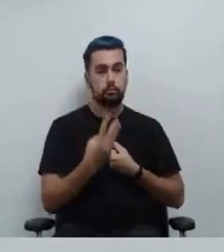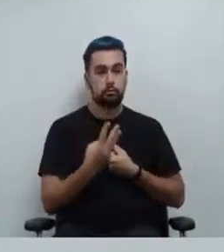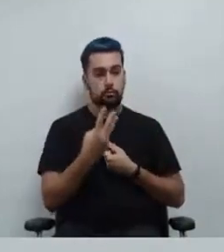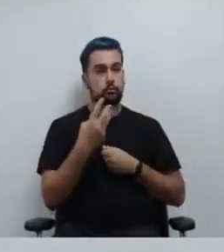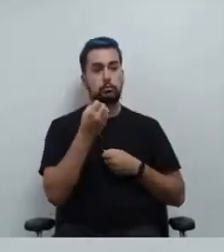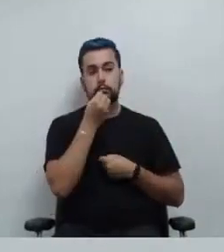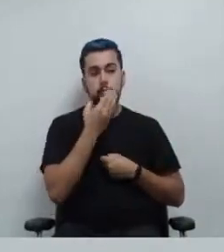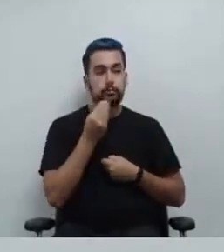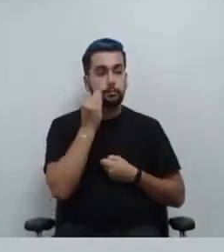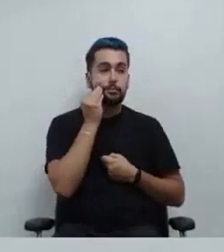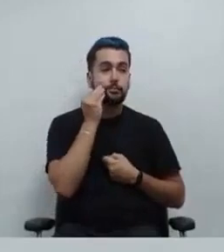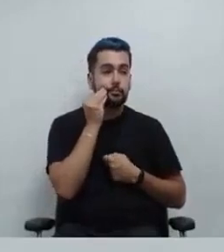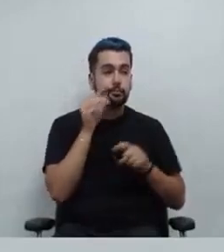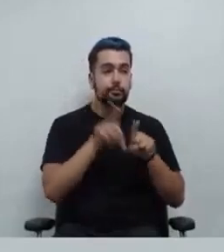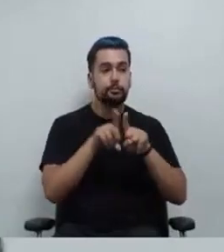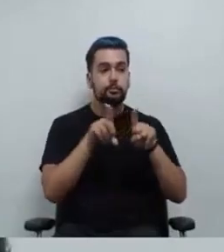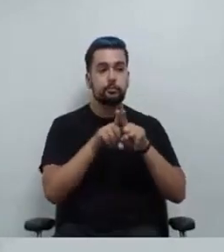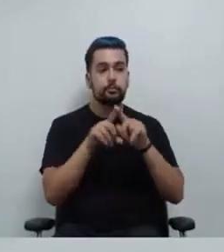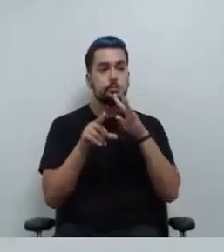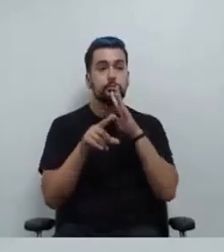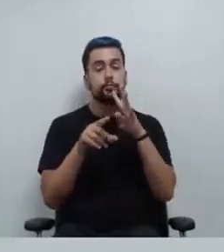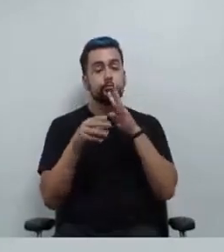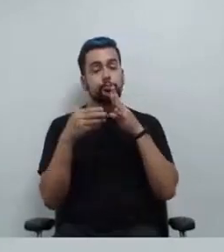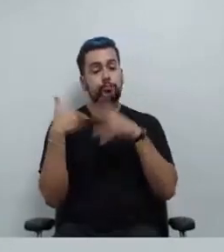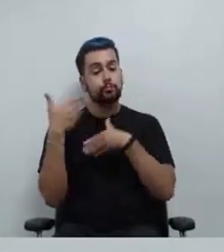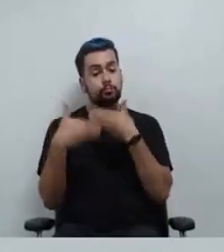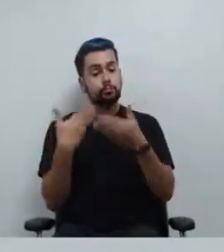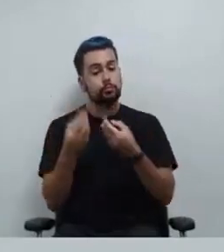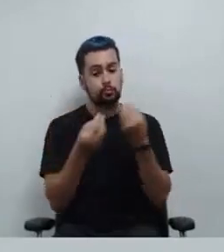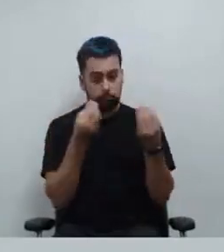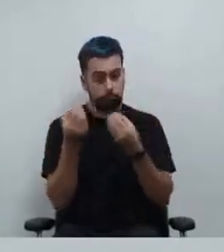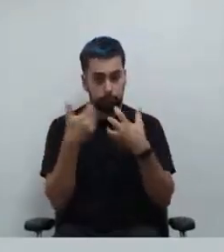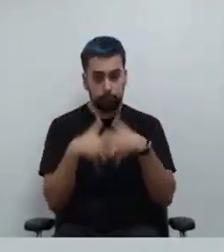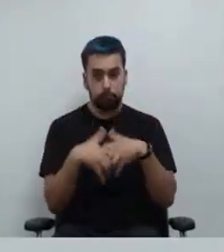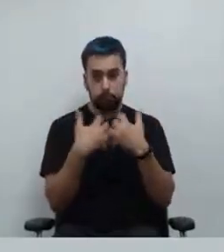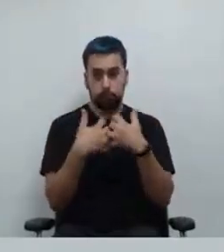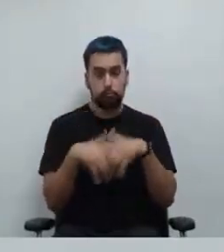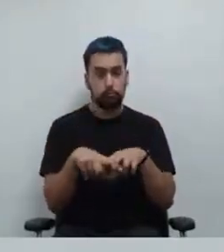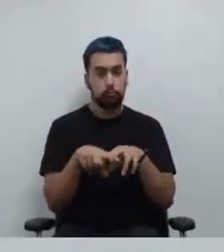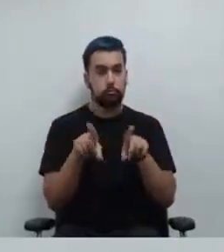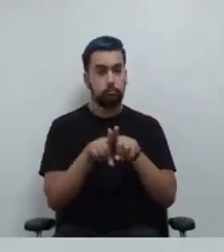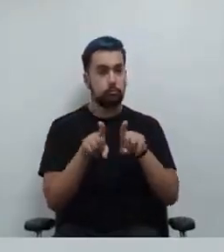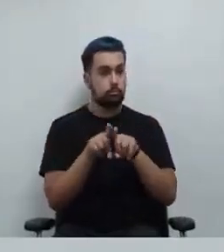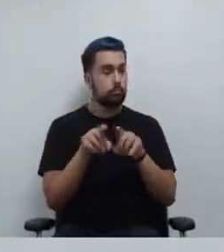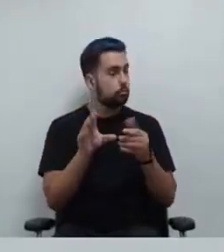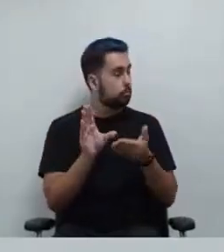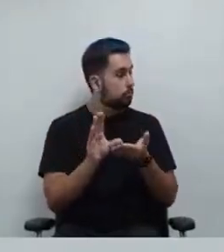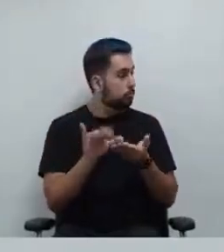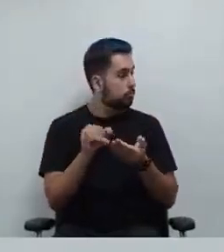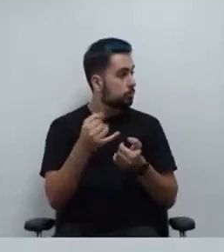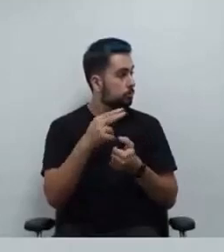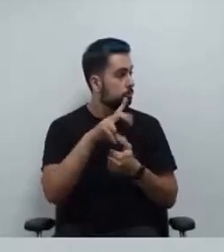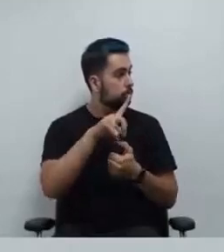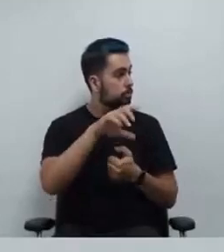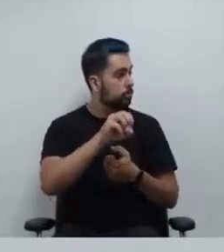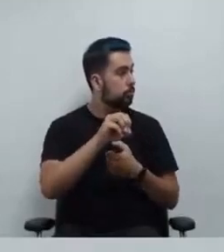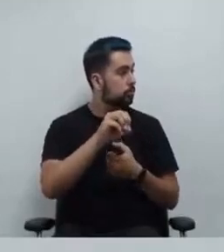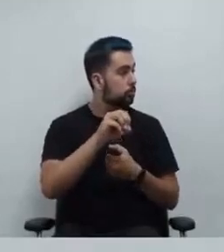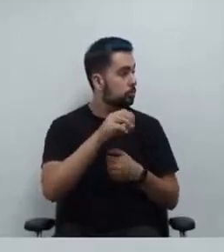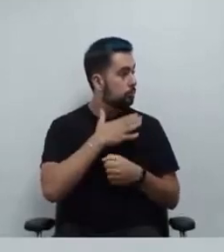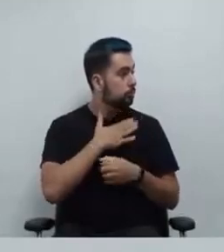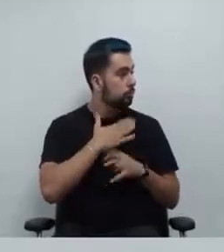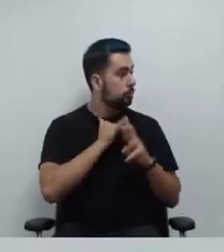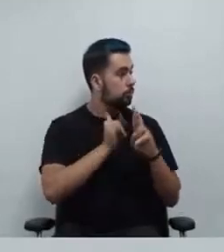oportunidade também para conhecer a carreira. Conselheiro Júlio, acho que você foi o meu relator da CAEP, agora eu não